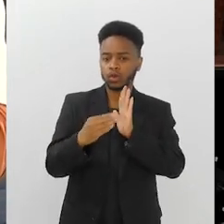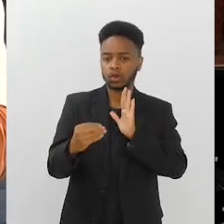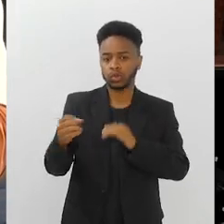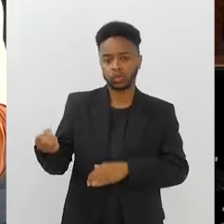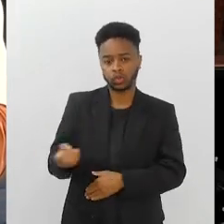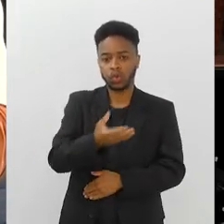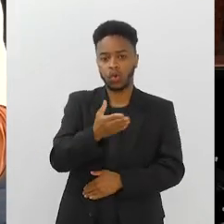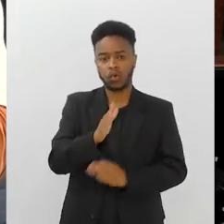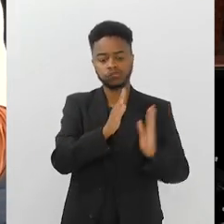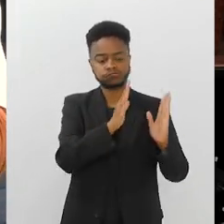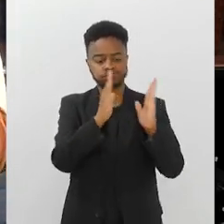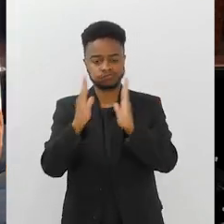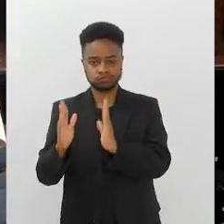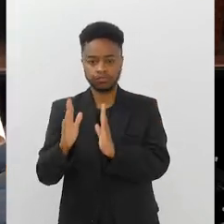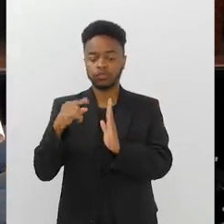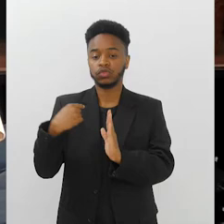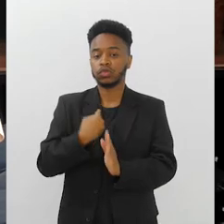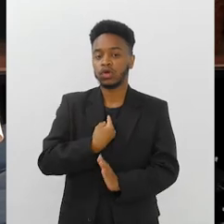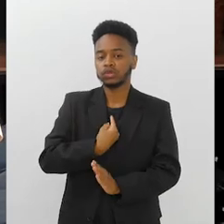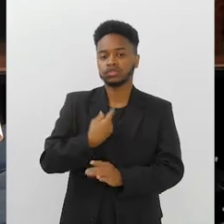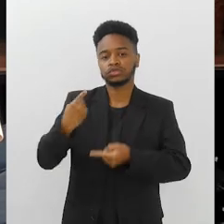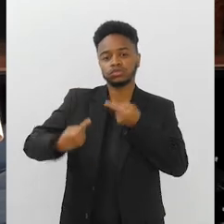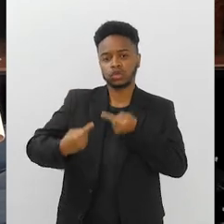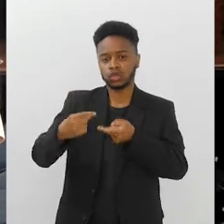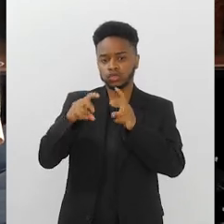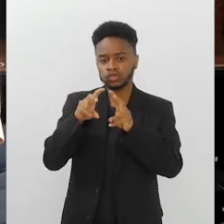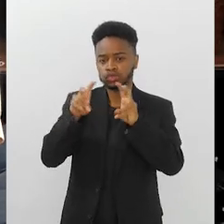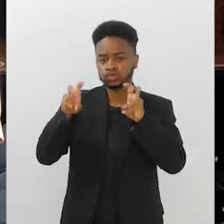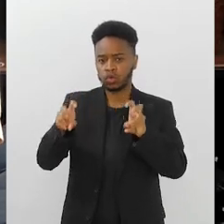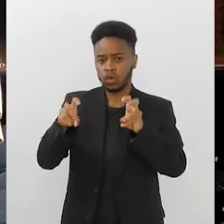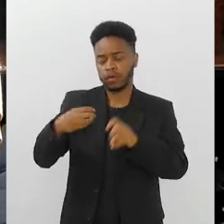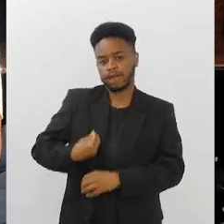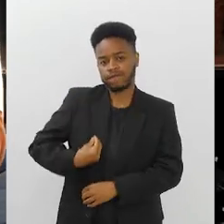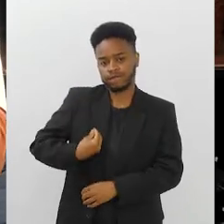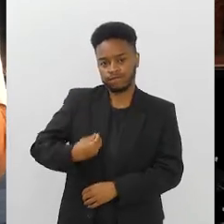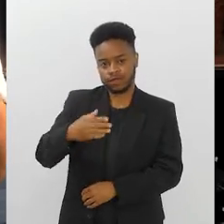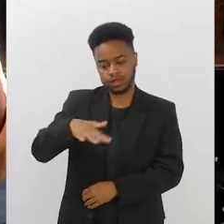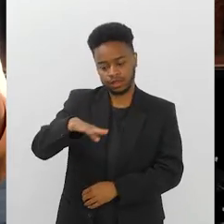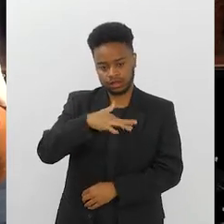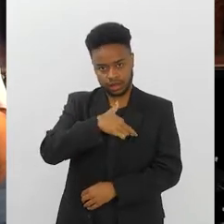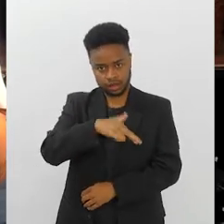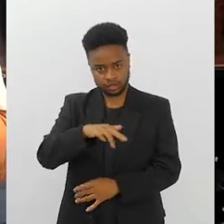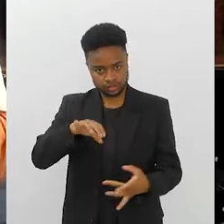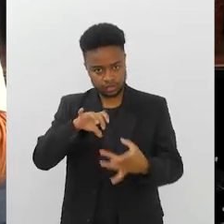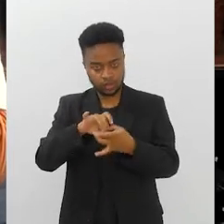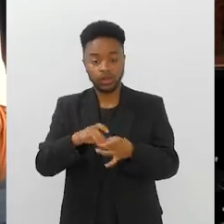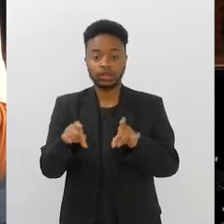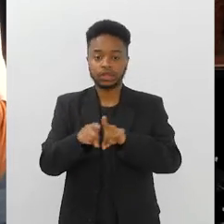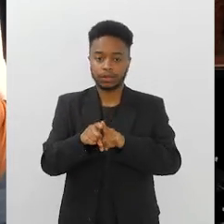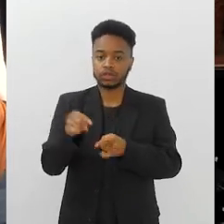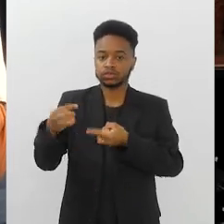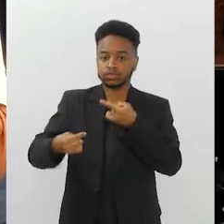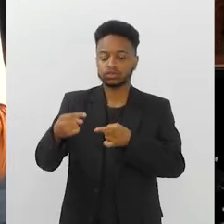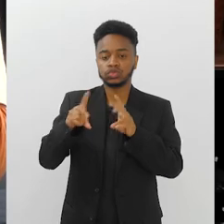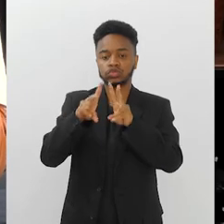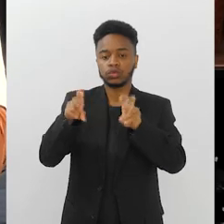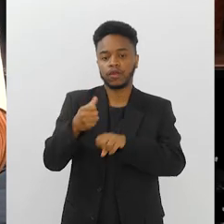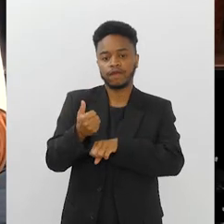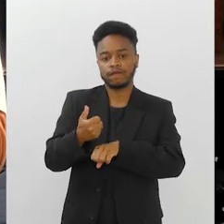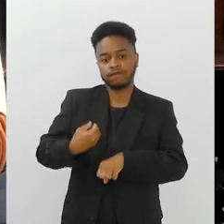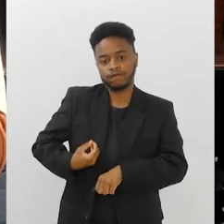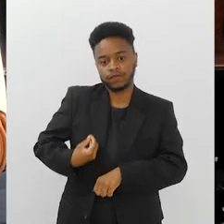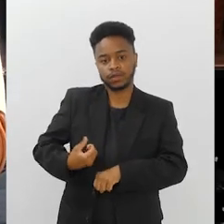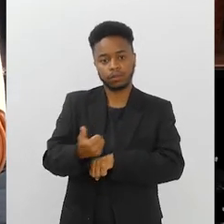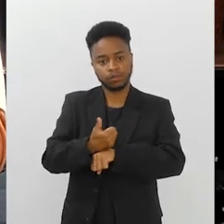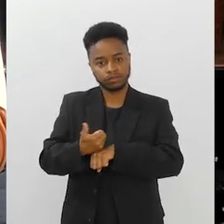em que nós falamos não só da vida religiosa Mas também da vida profissional e da